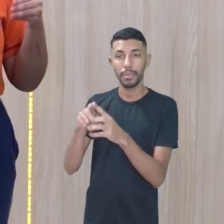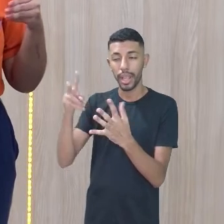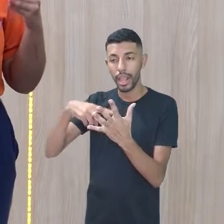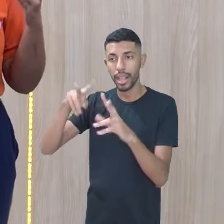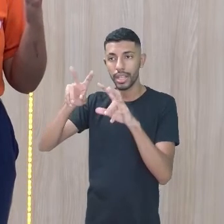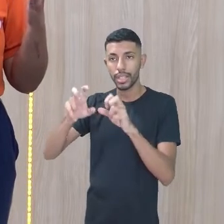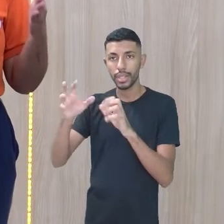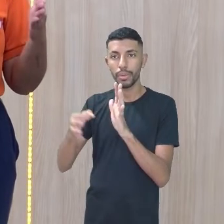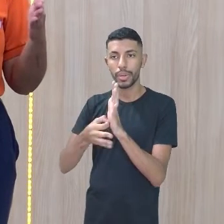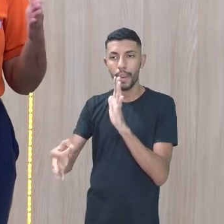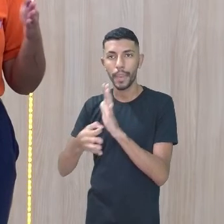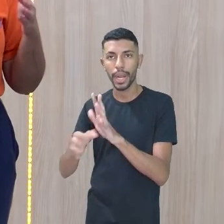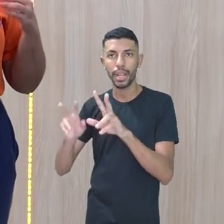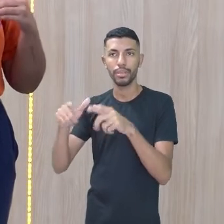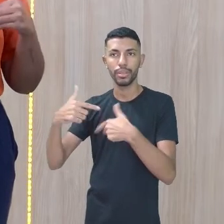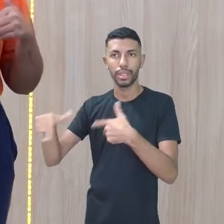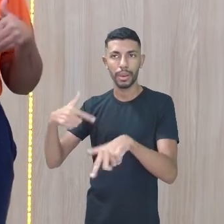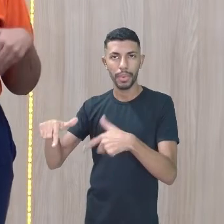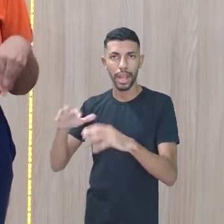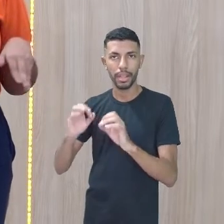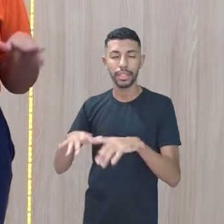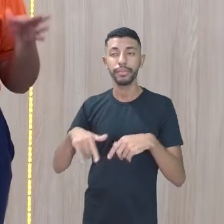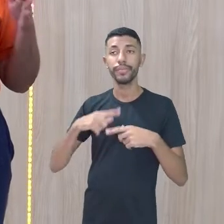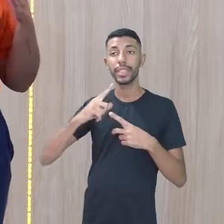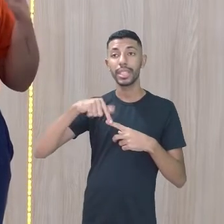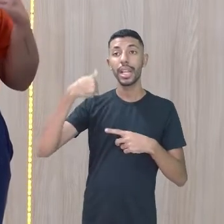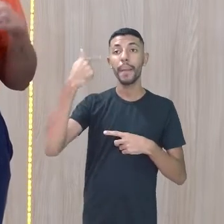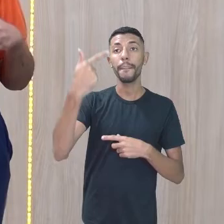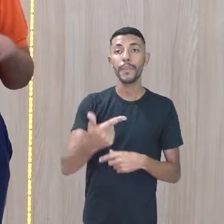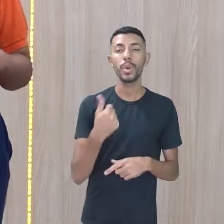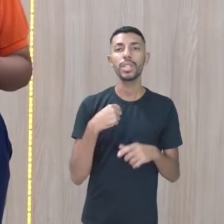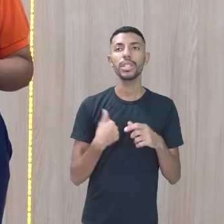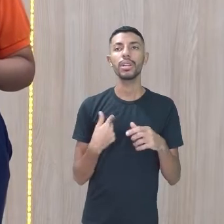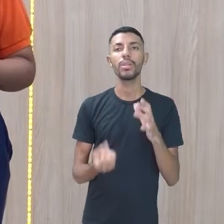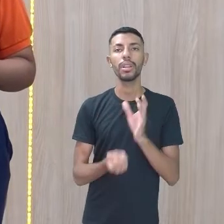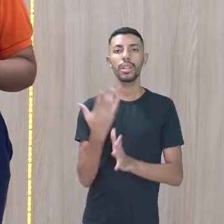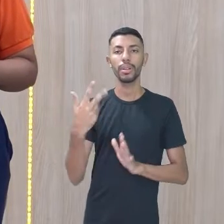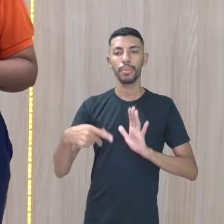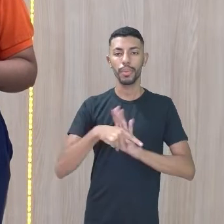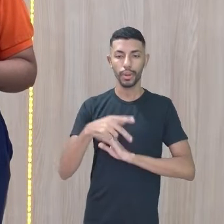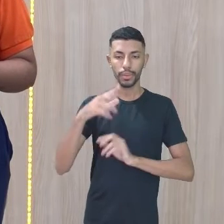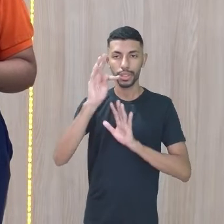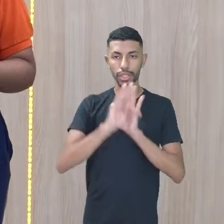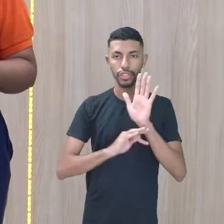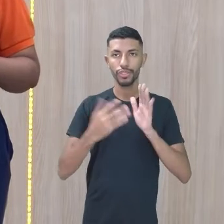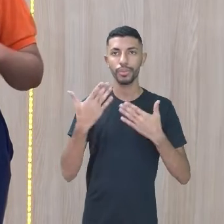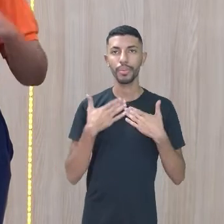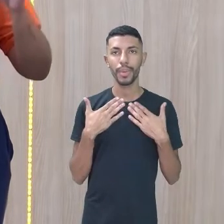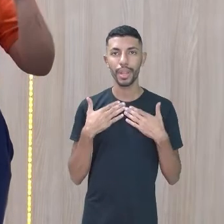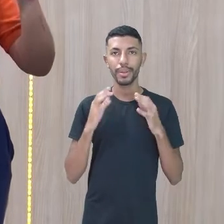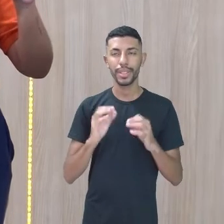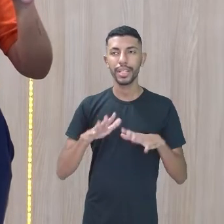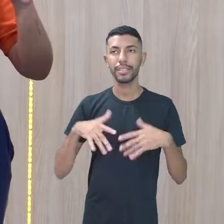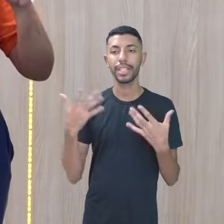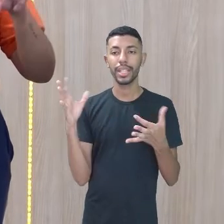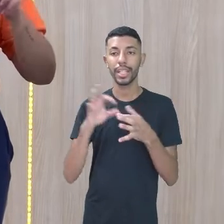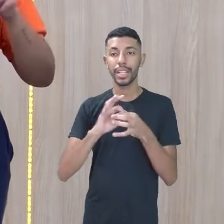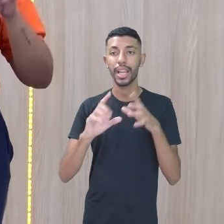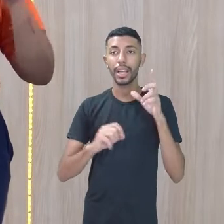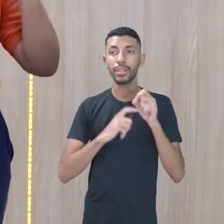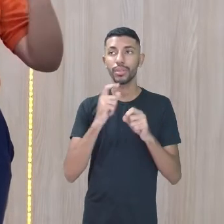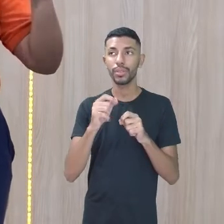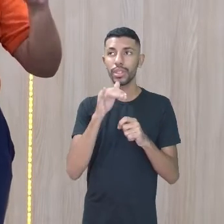foi feita ao seu trabalho. E, a partir disso, eu produzo o meu próprio texto, baseado nas falas,